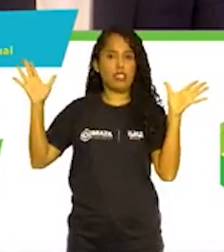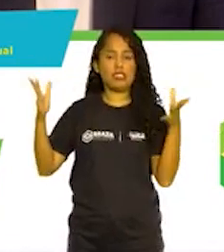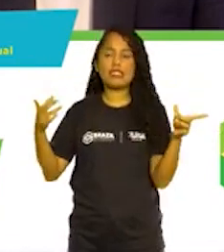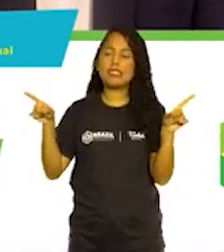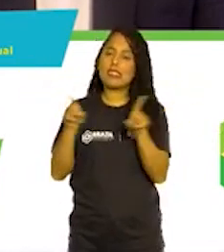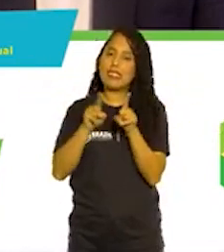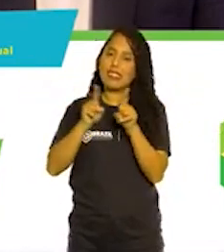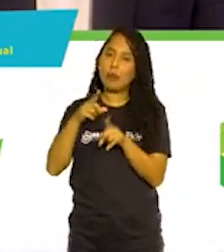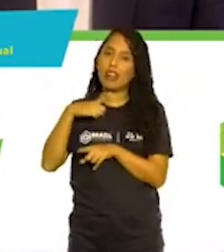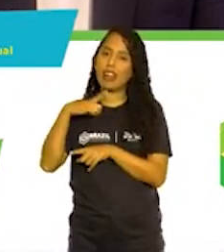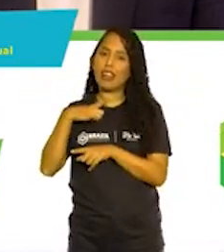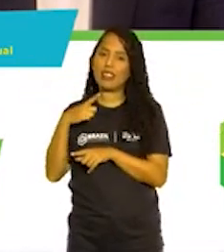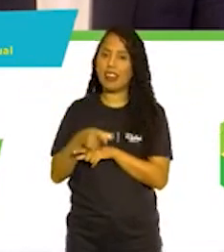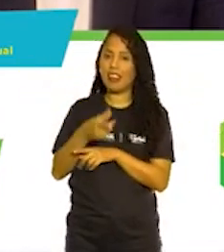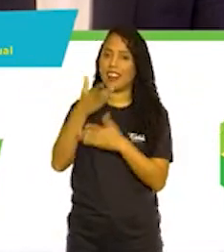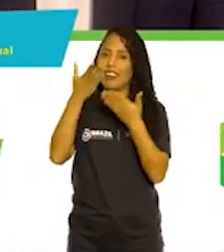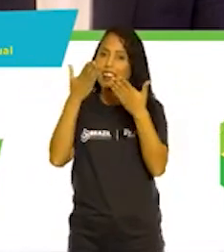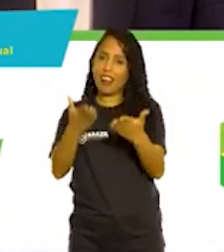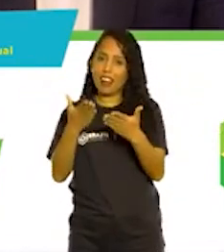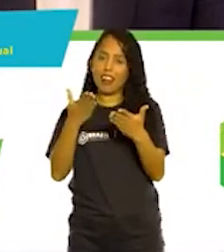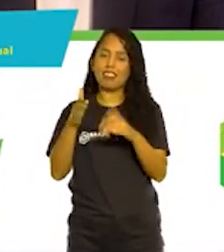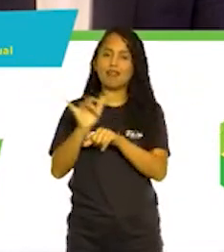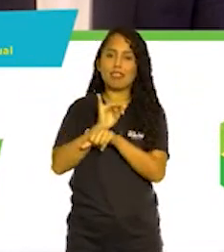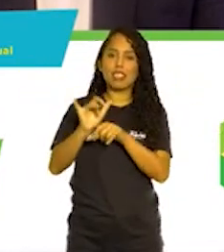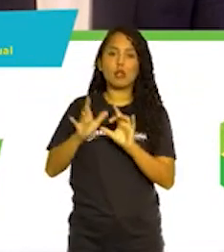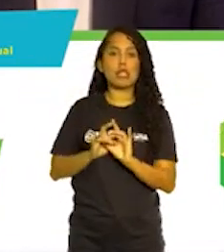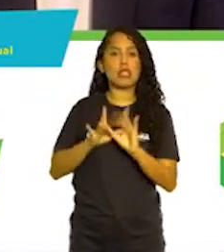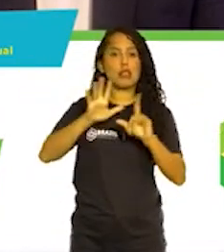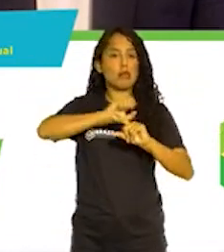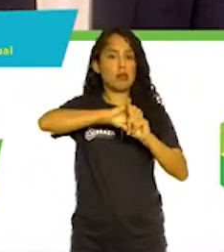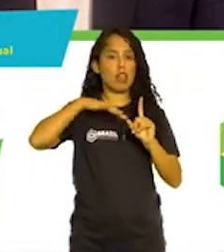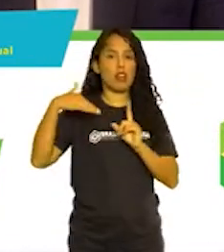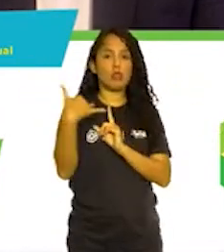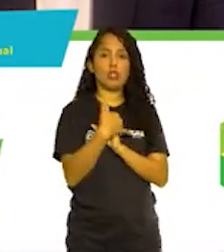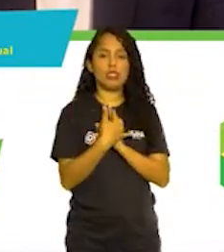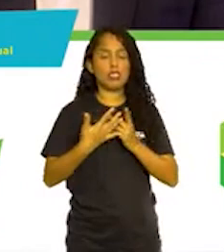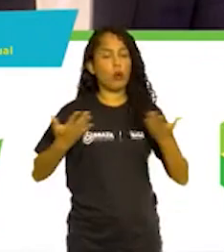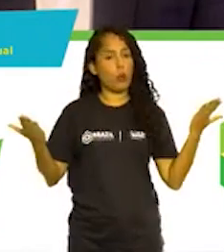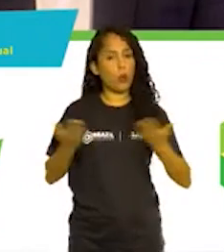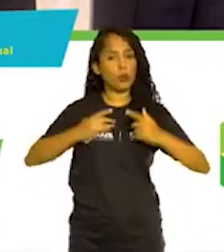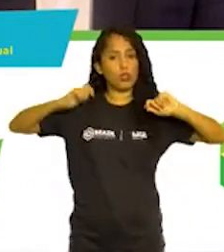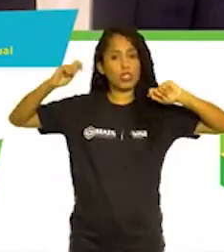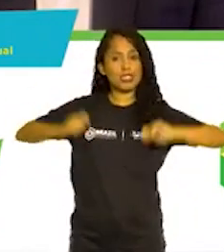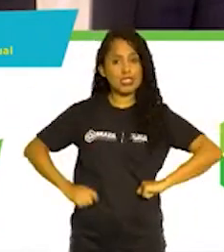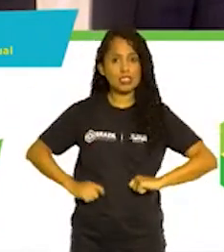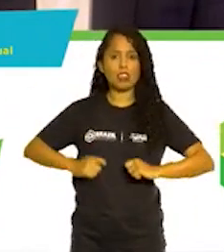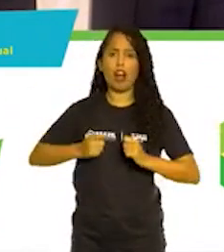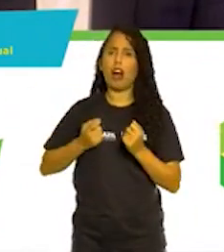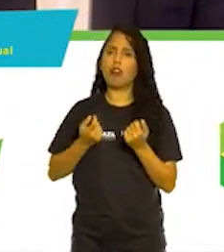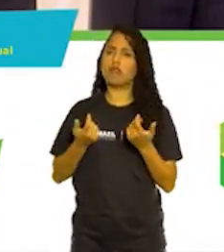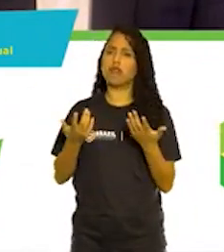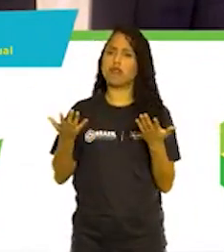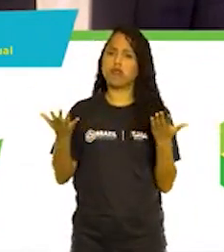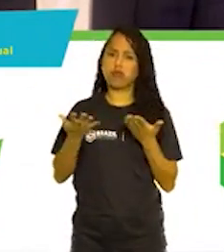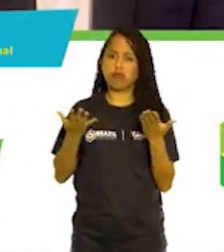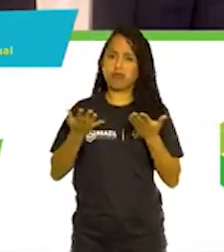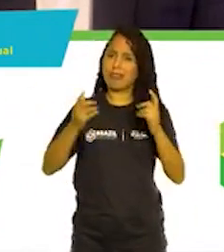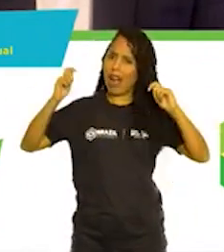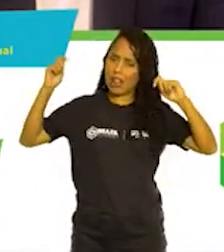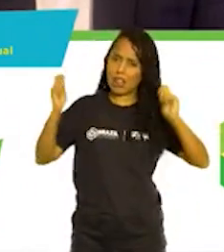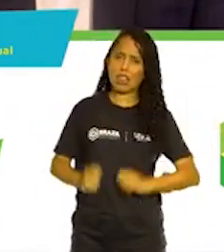dessa chave do liberal social. Acho que a gente tem bastante coisa para conversar aqui, particularmente porque a gente vive